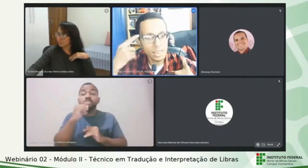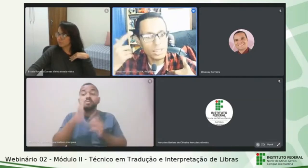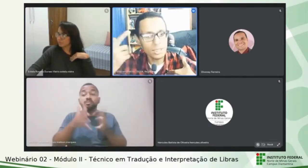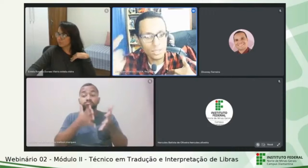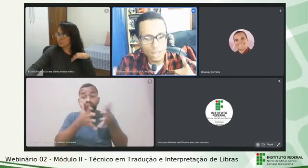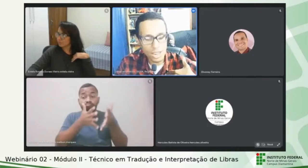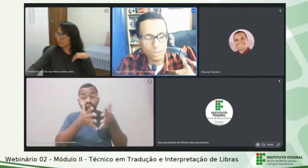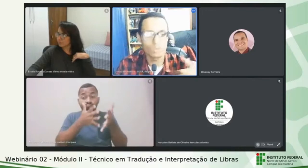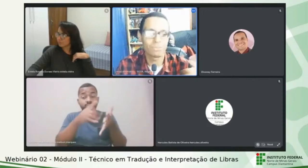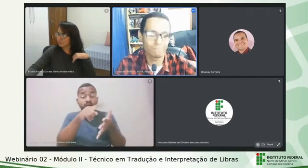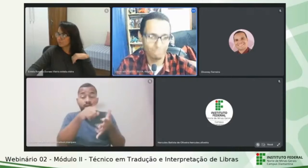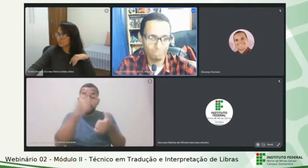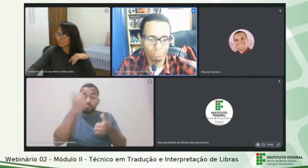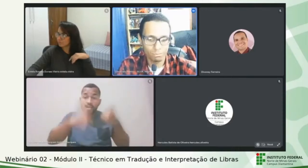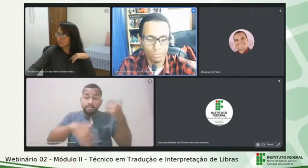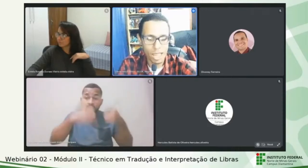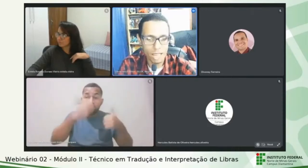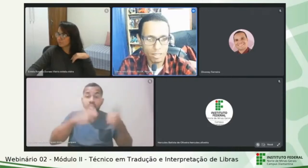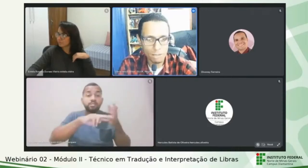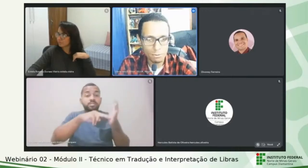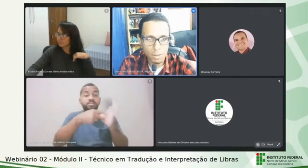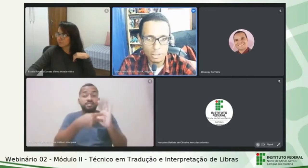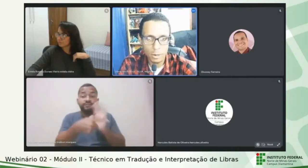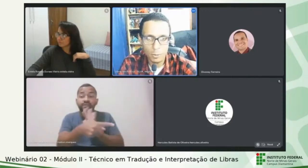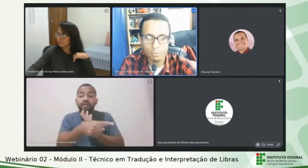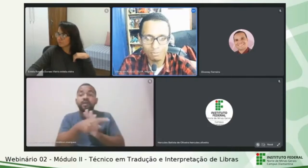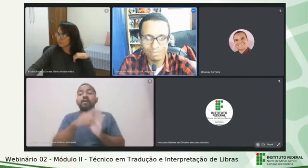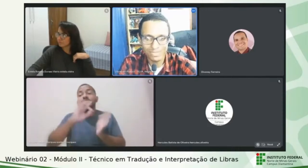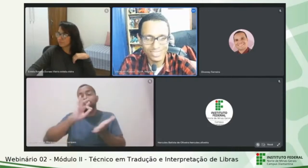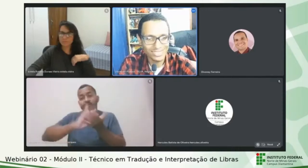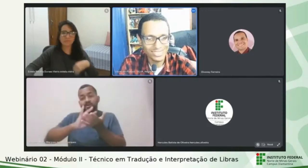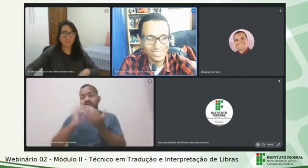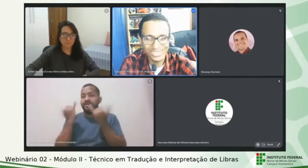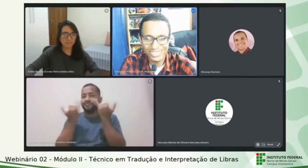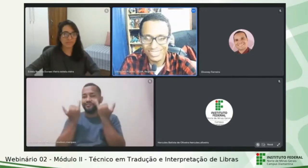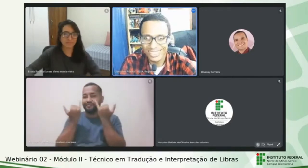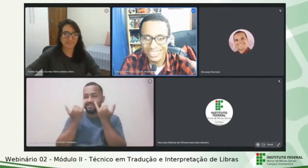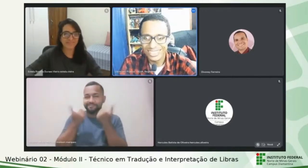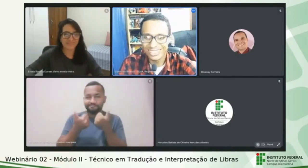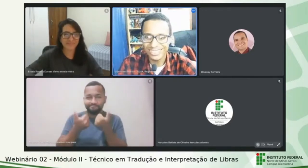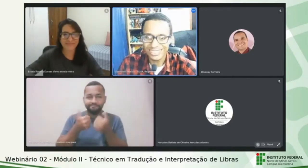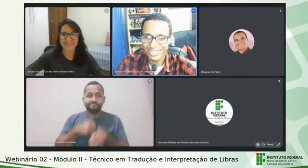ele quis dizer isso. Essa é a informação.